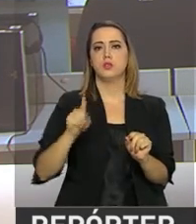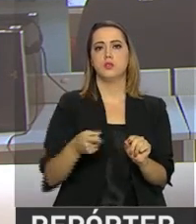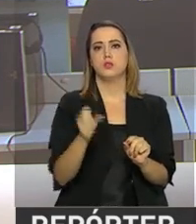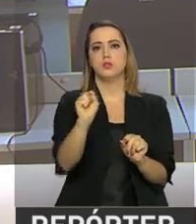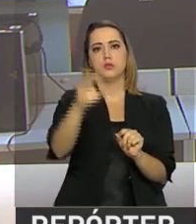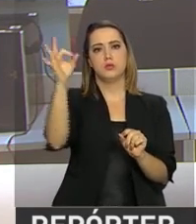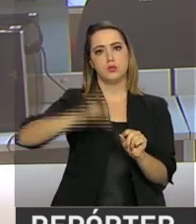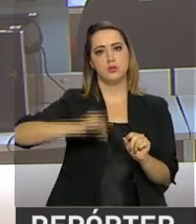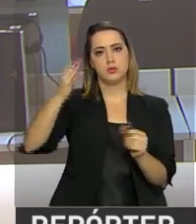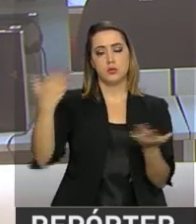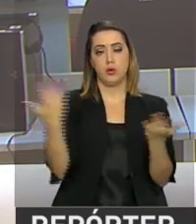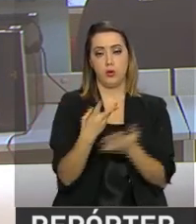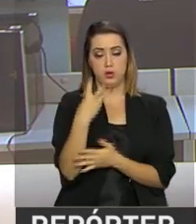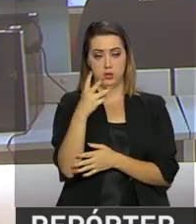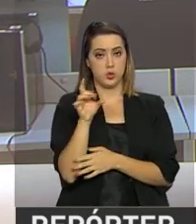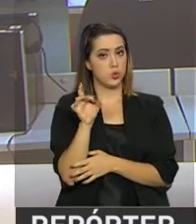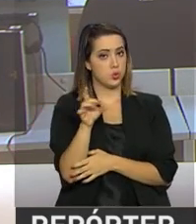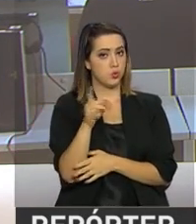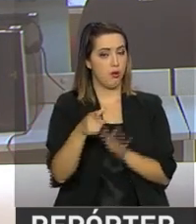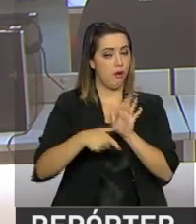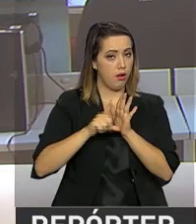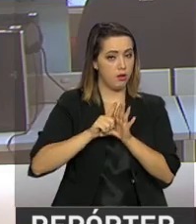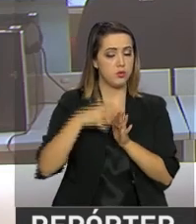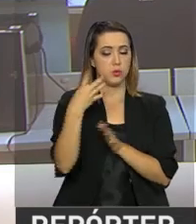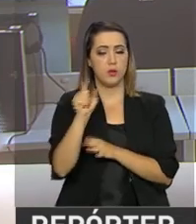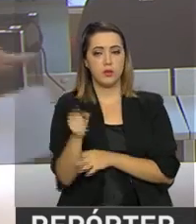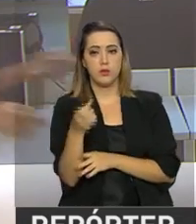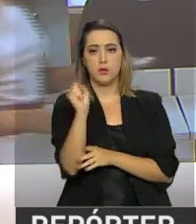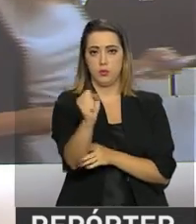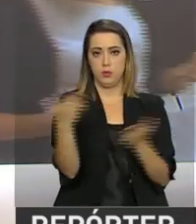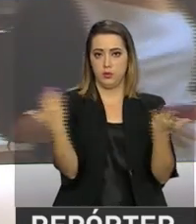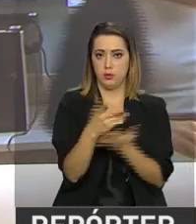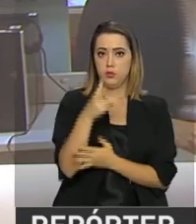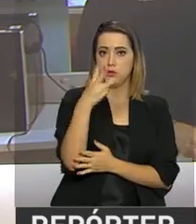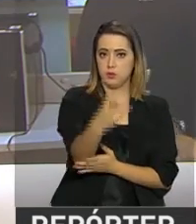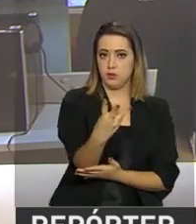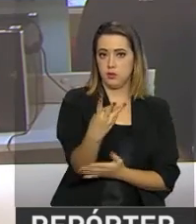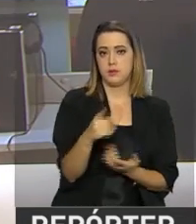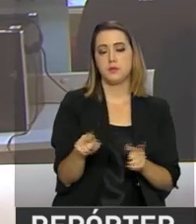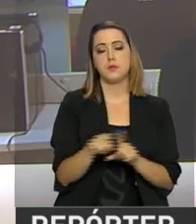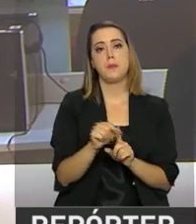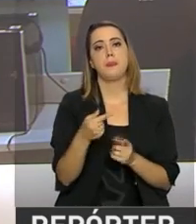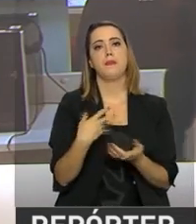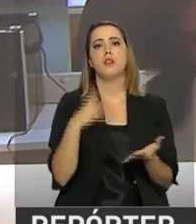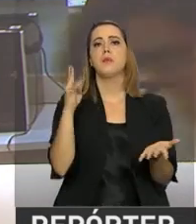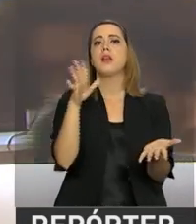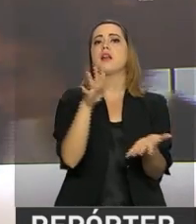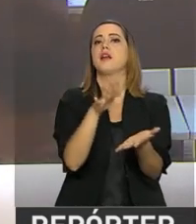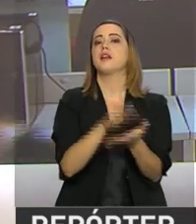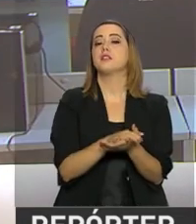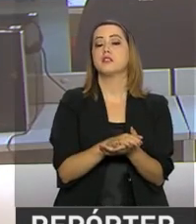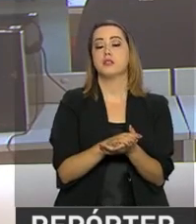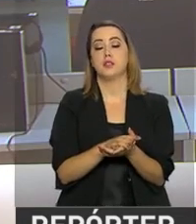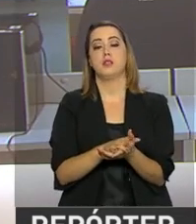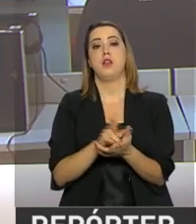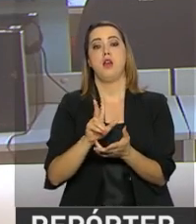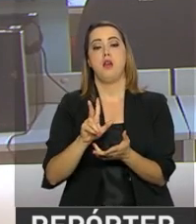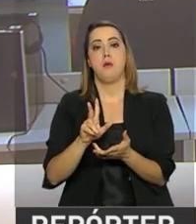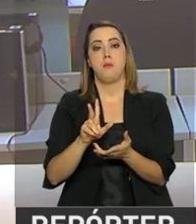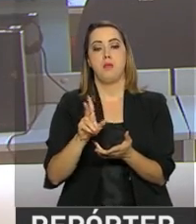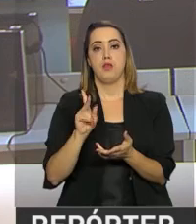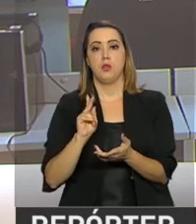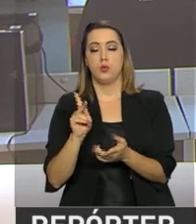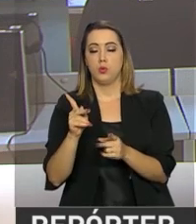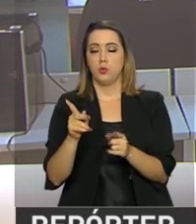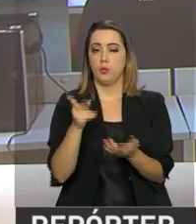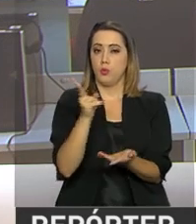4,8% para 3% no período. Outro dado da pesquisa mostra que casamentos entre pessoas do mesmo sexo cresceram